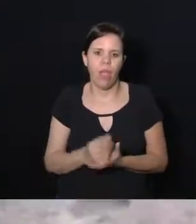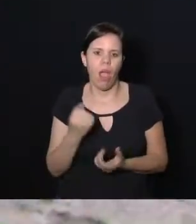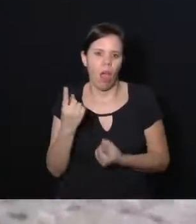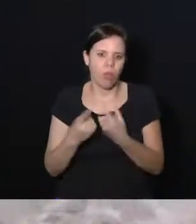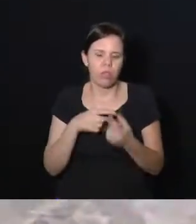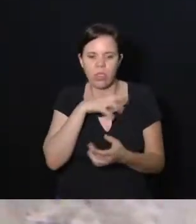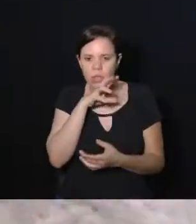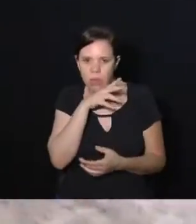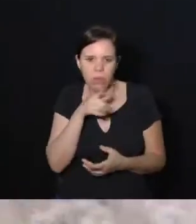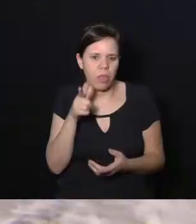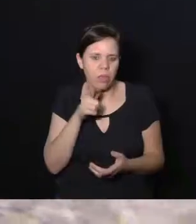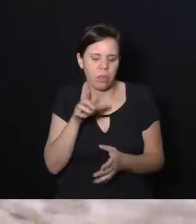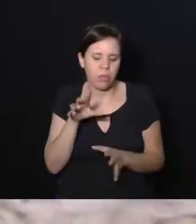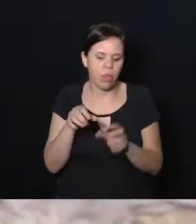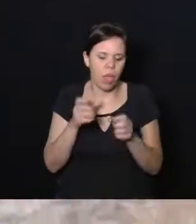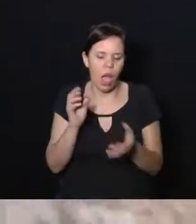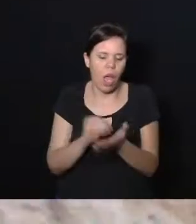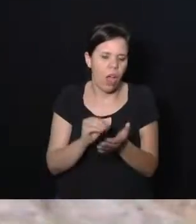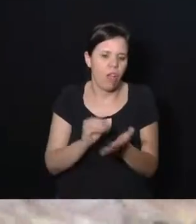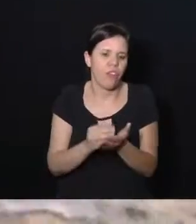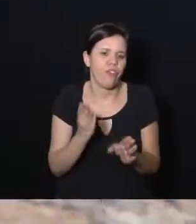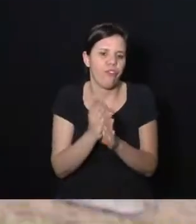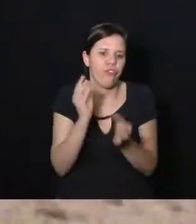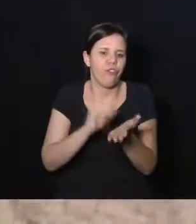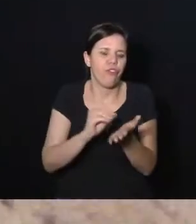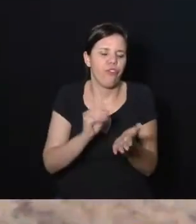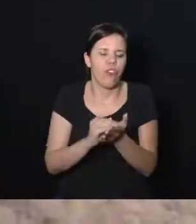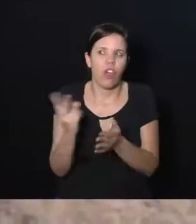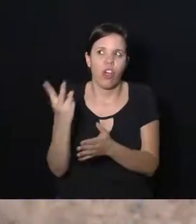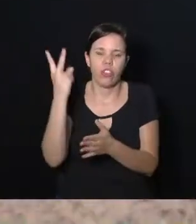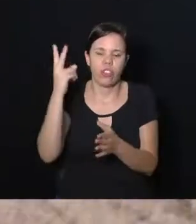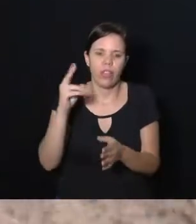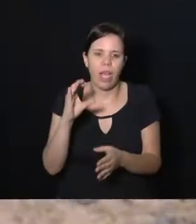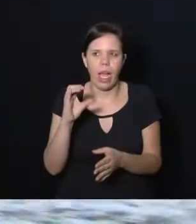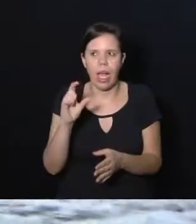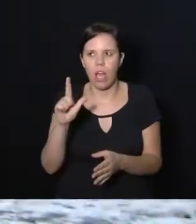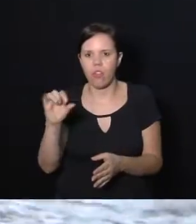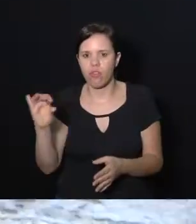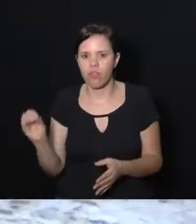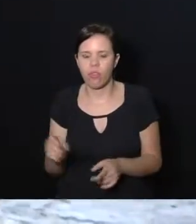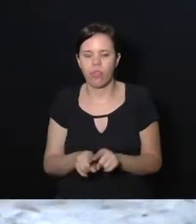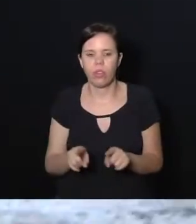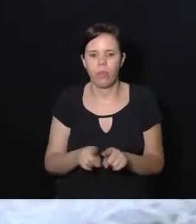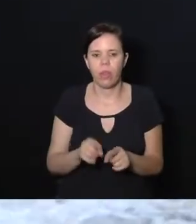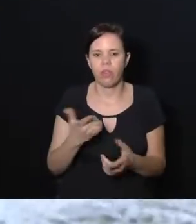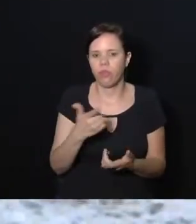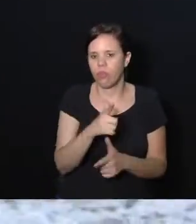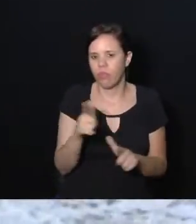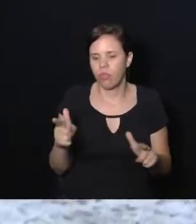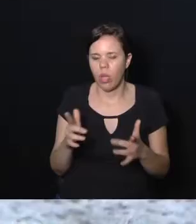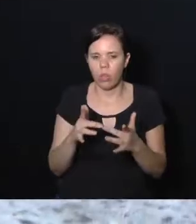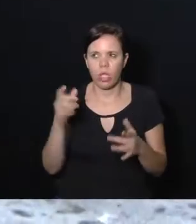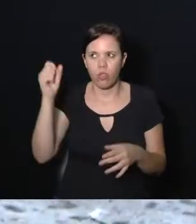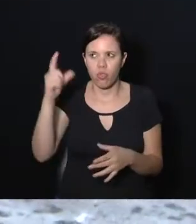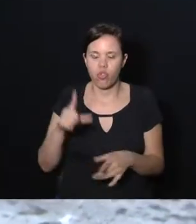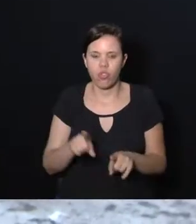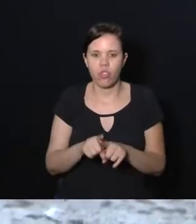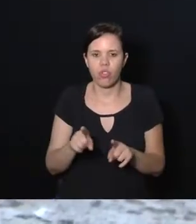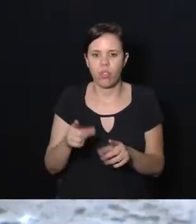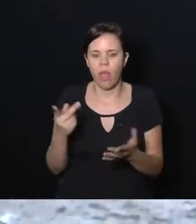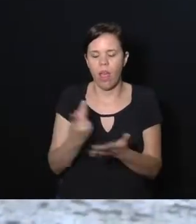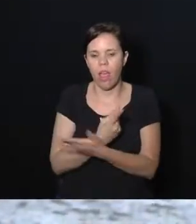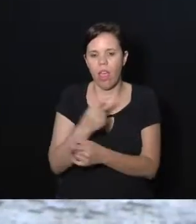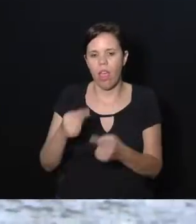gente pegar réptil com deficiência de cálcio. Então, por falta de luz UVA ou UVB, por não acesso ao sol, por erro de temperatura, por erro